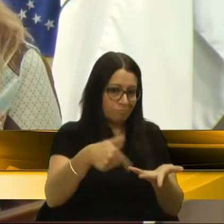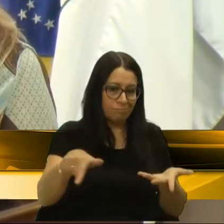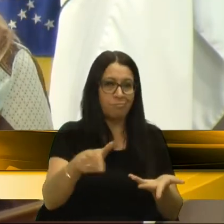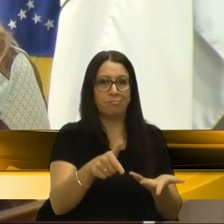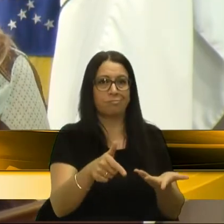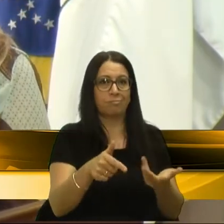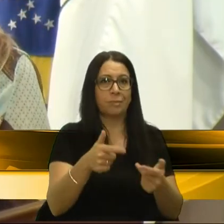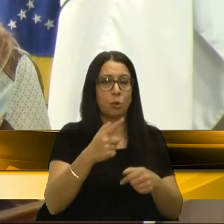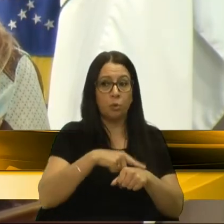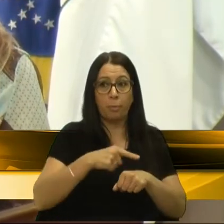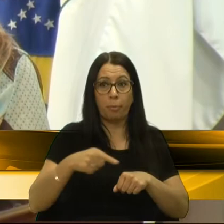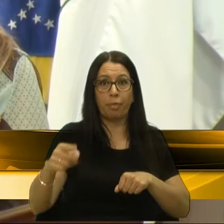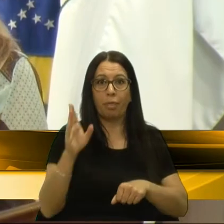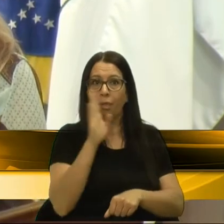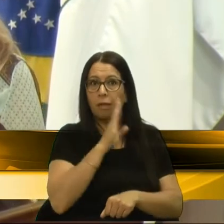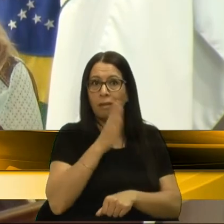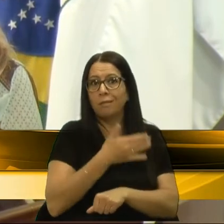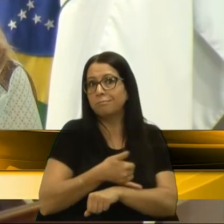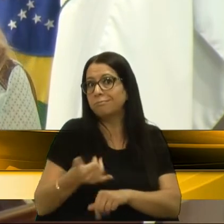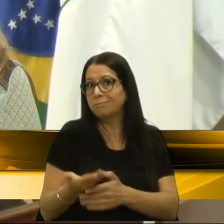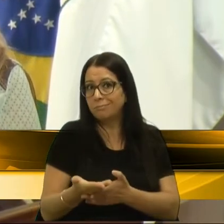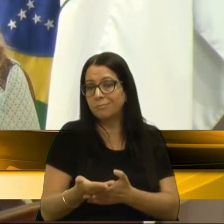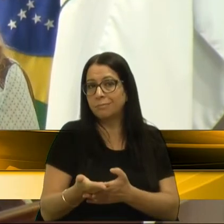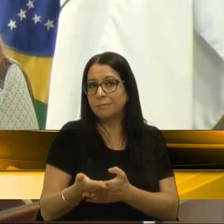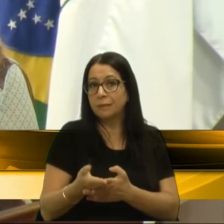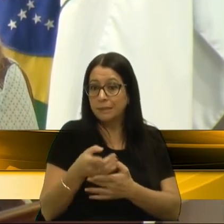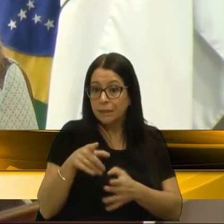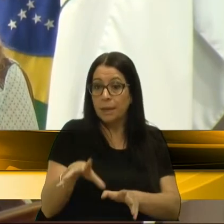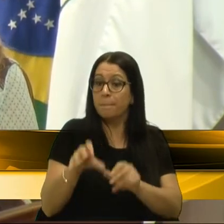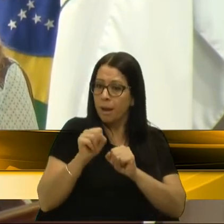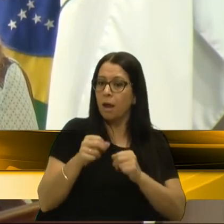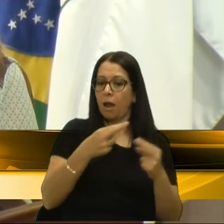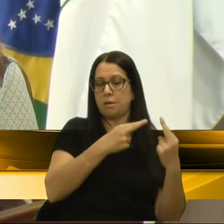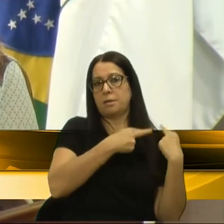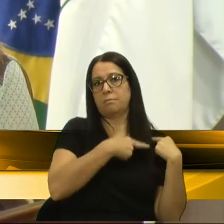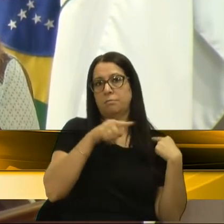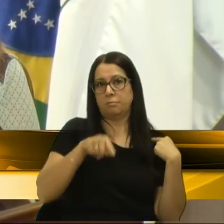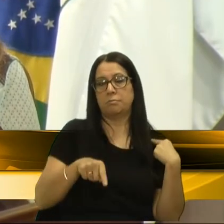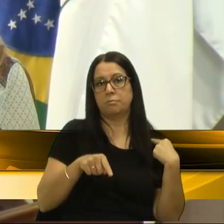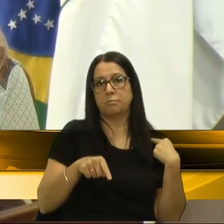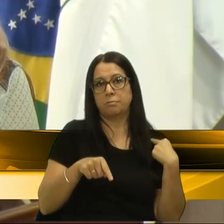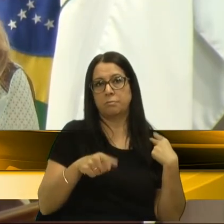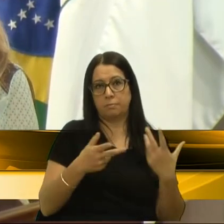tempo passa. E se a gente toma para si essa situação,